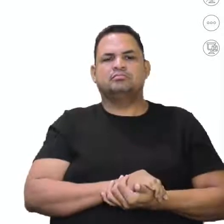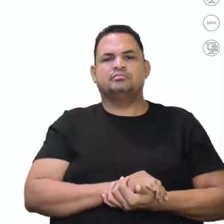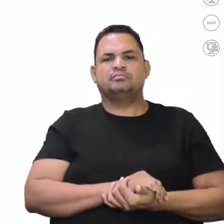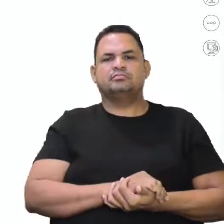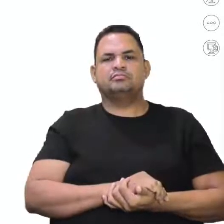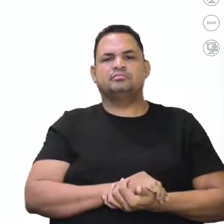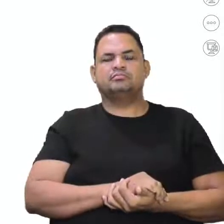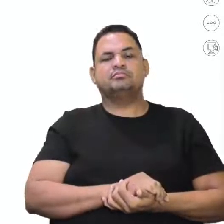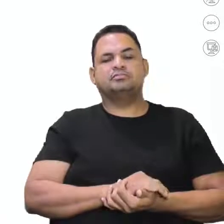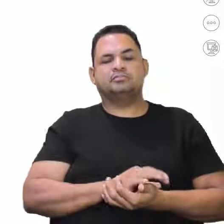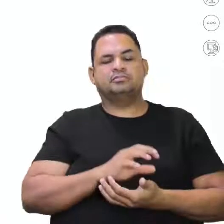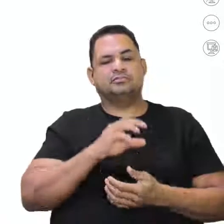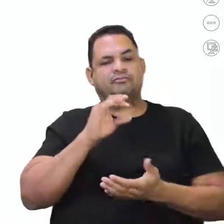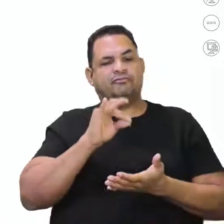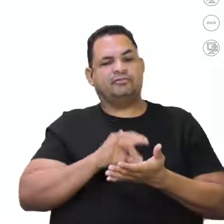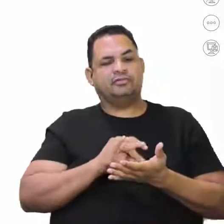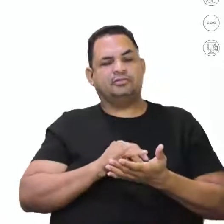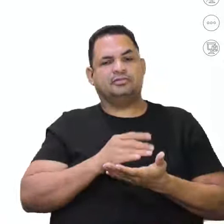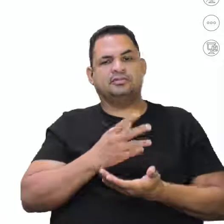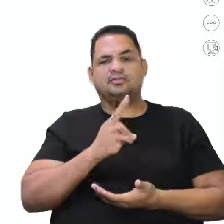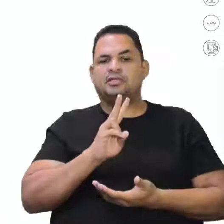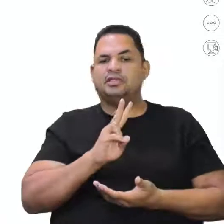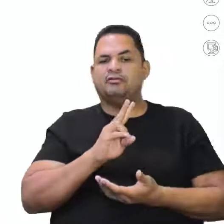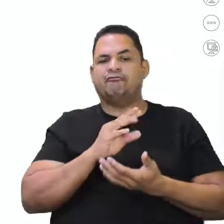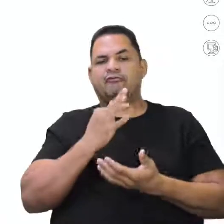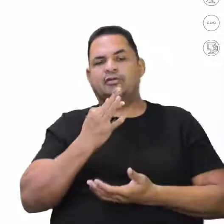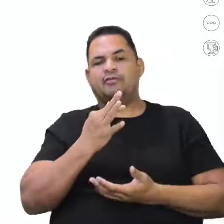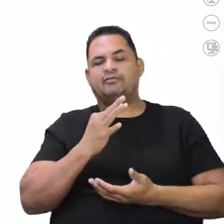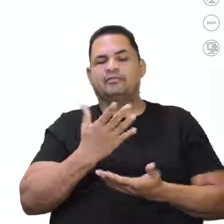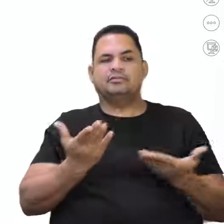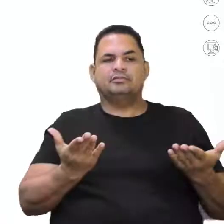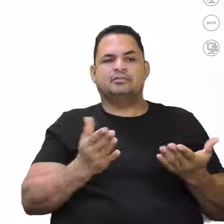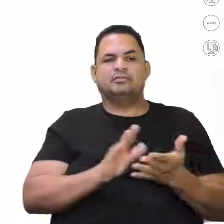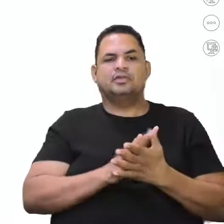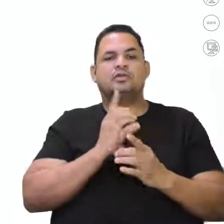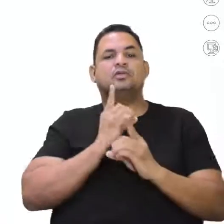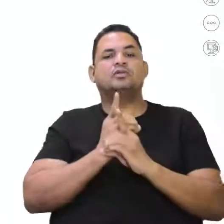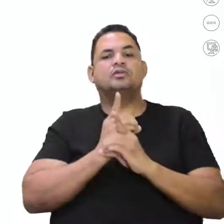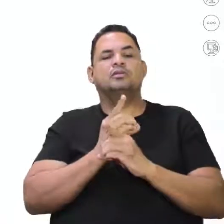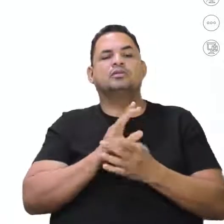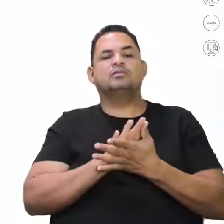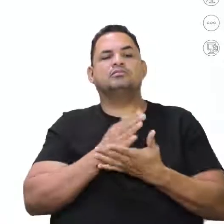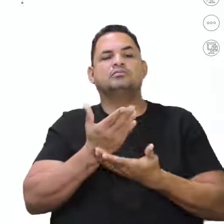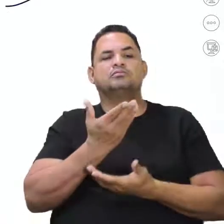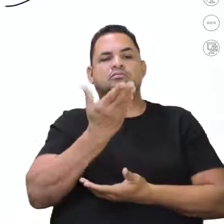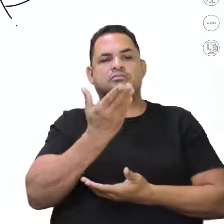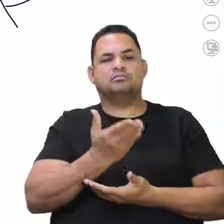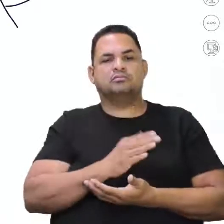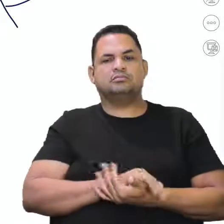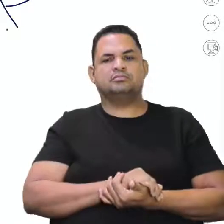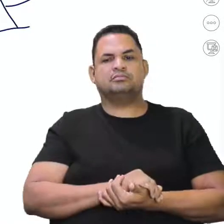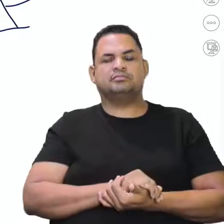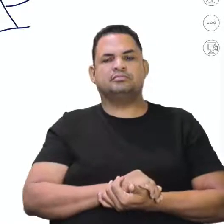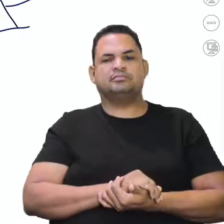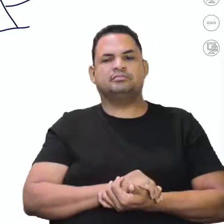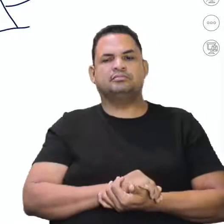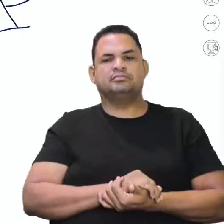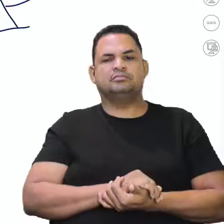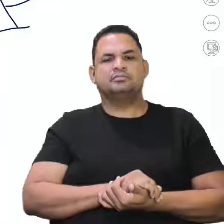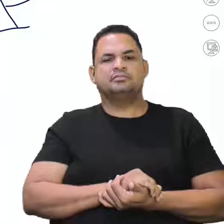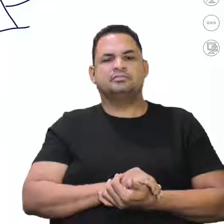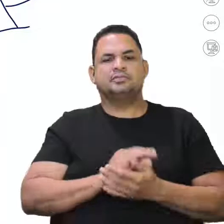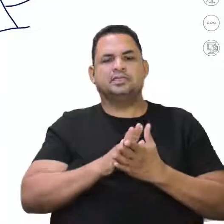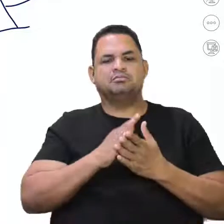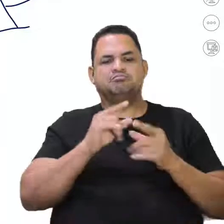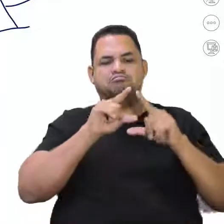Você tem que colocar verdadeiro ou falso nos dois. Eu vou achar essas informações aonde? Nessa parte aqui do texto que eu